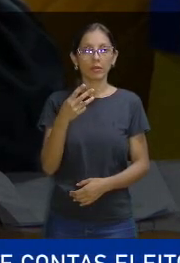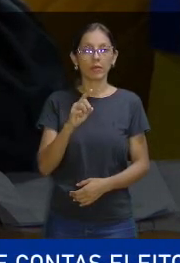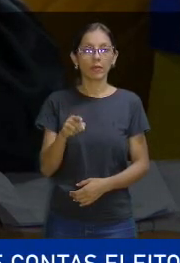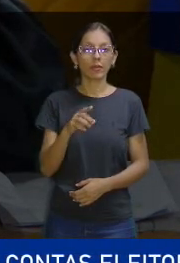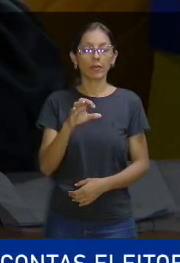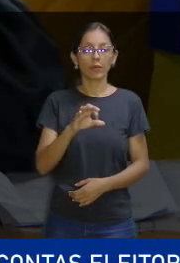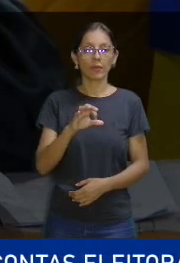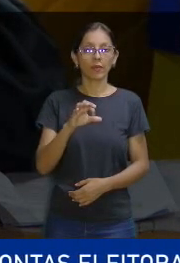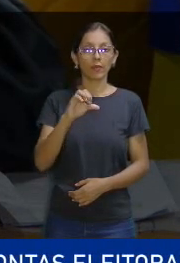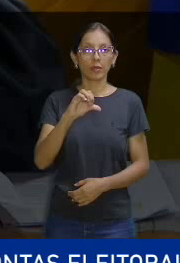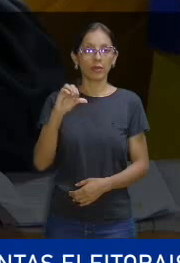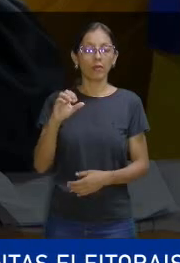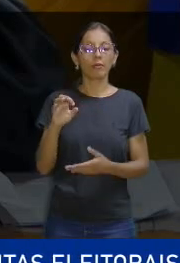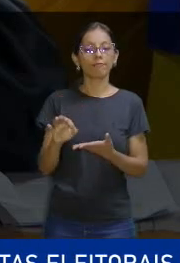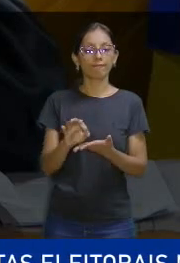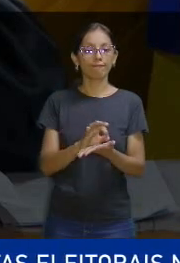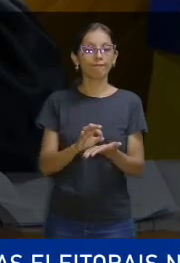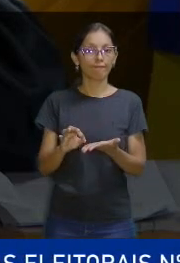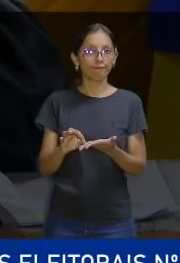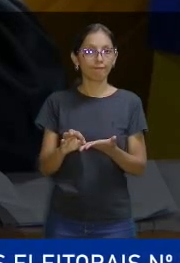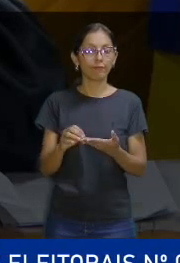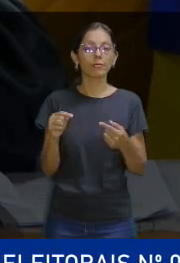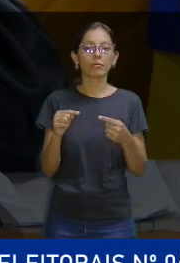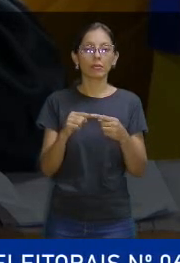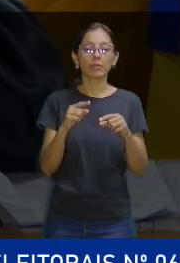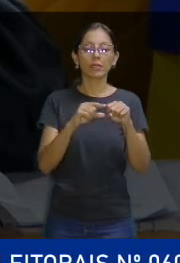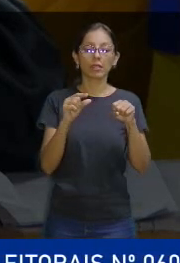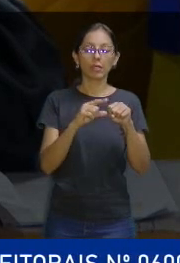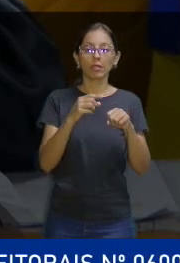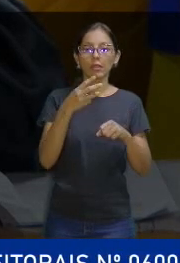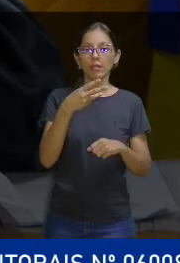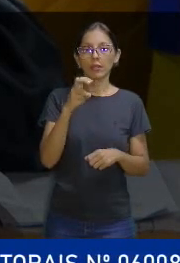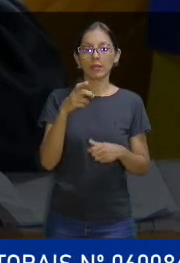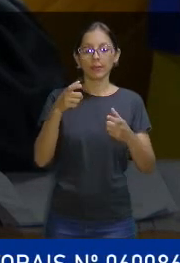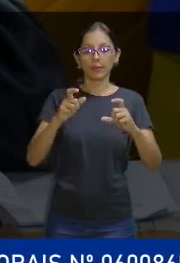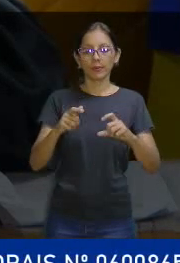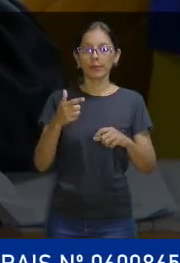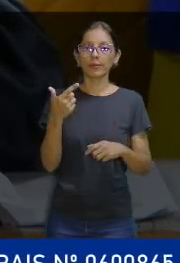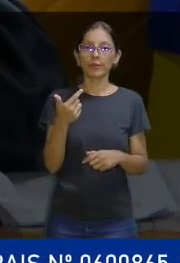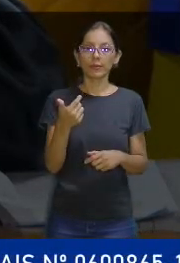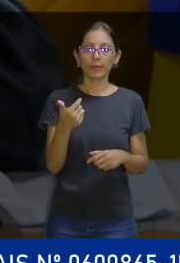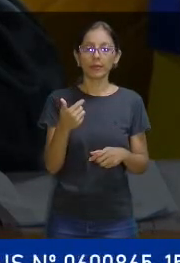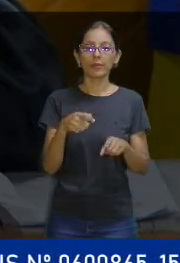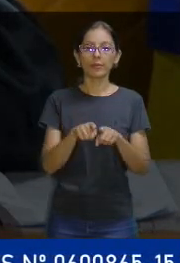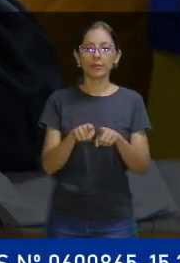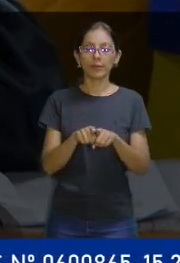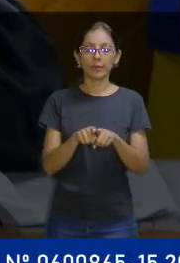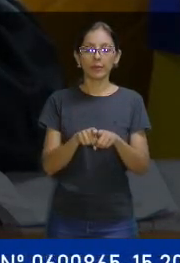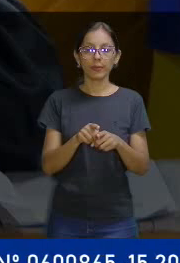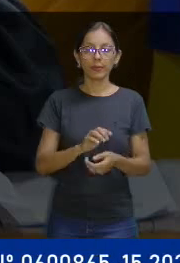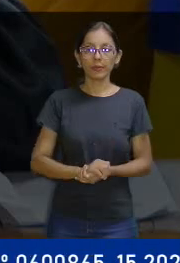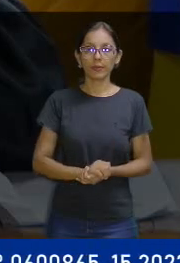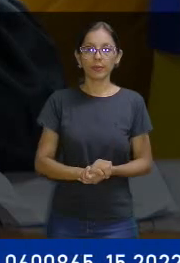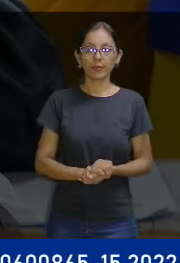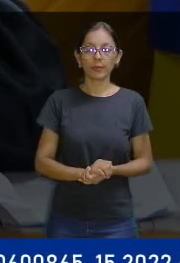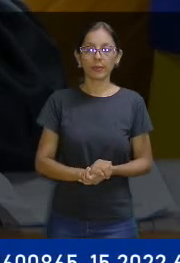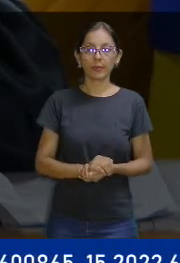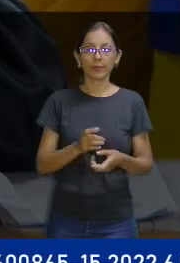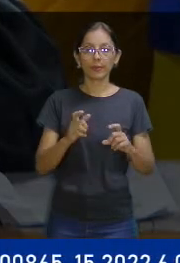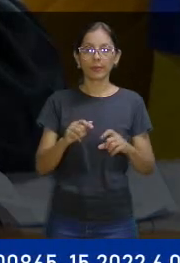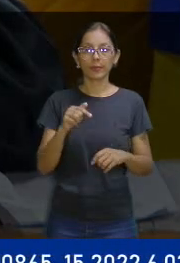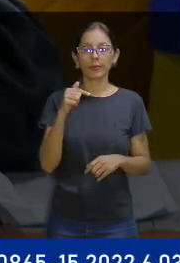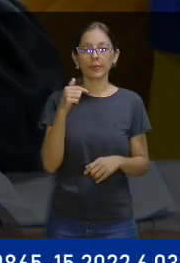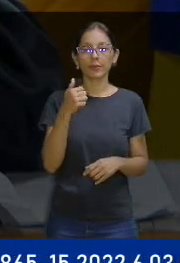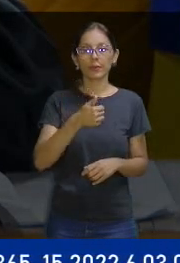44.583,99, nos termos dos artigos 35, parágrafos 12 e 79, parágrafos 1º e 2º